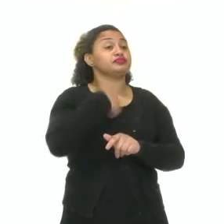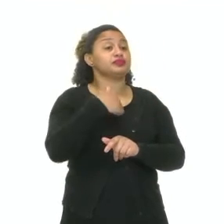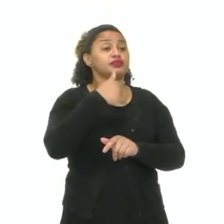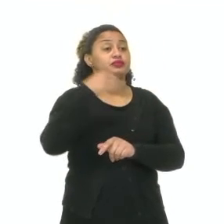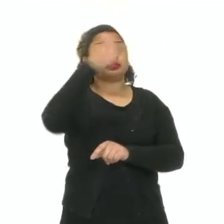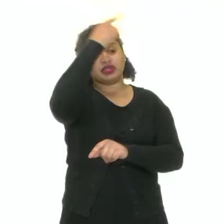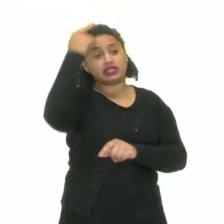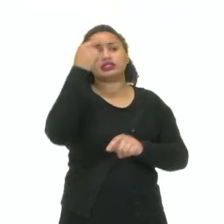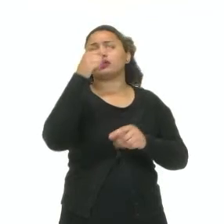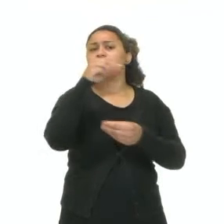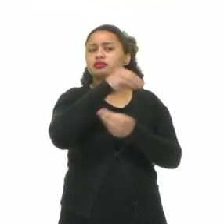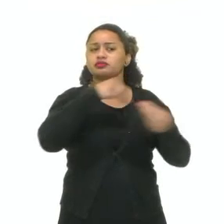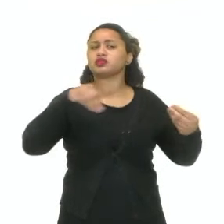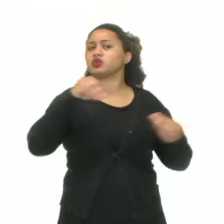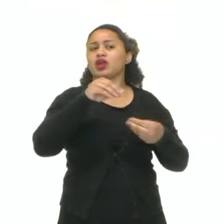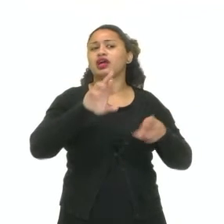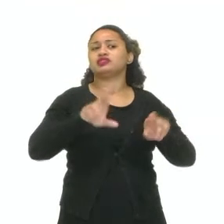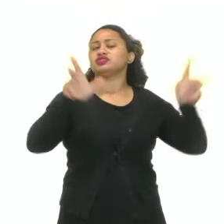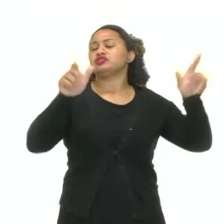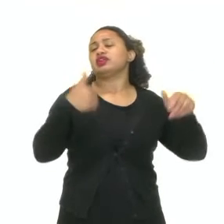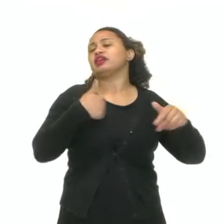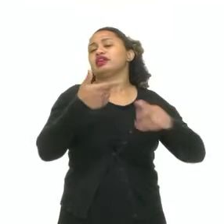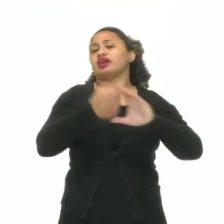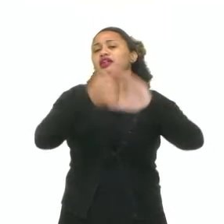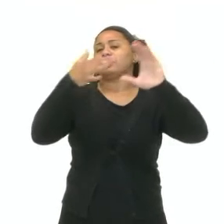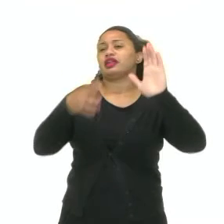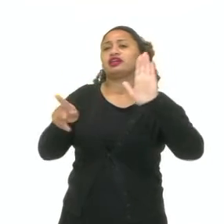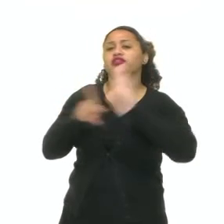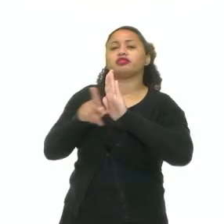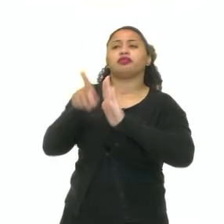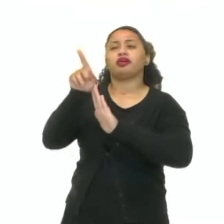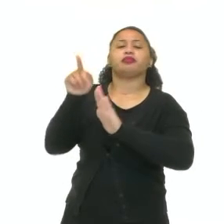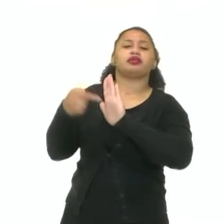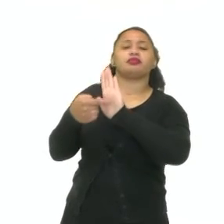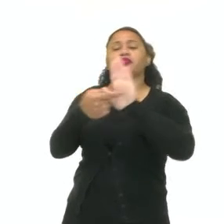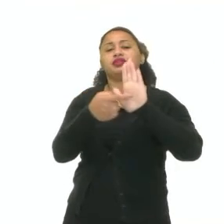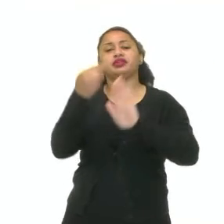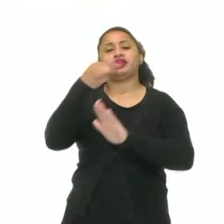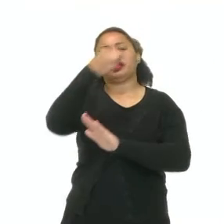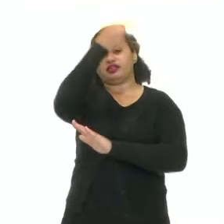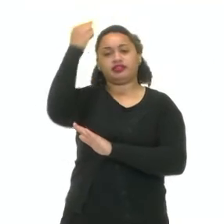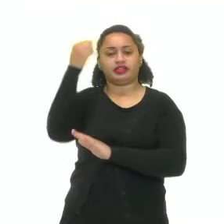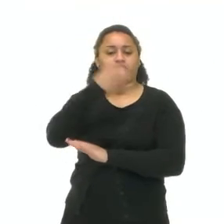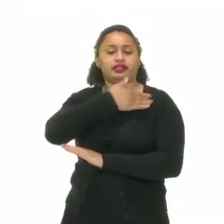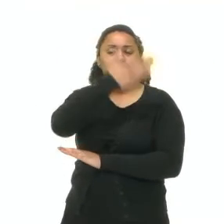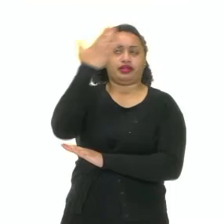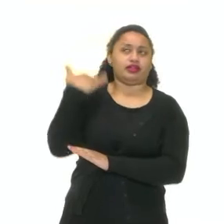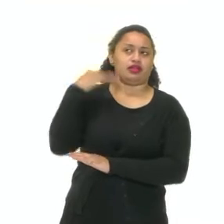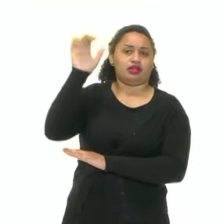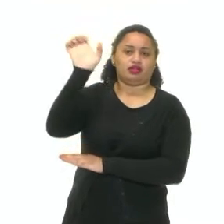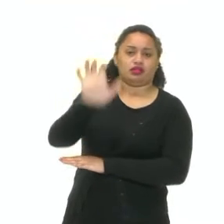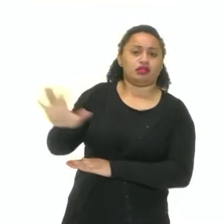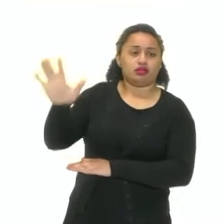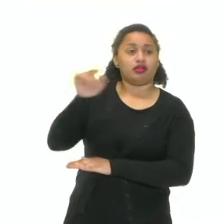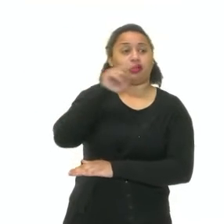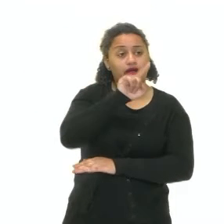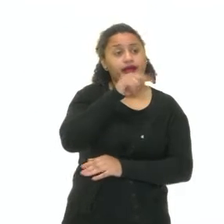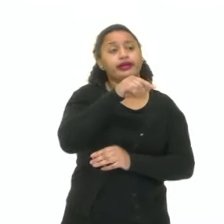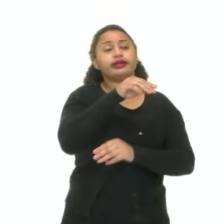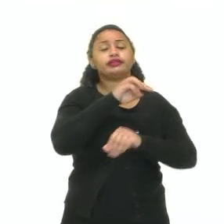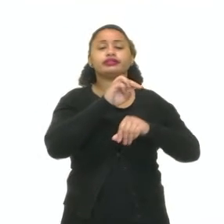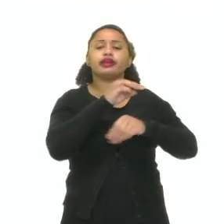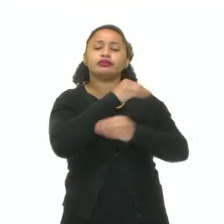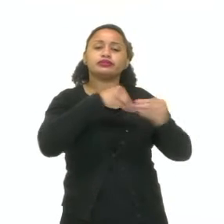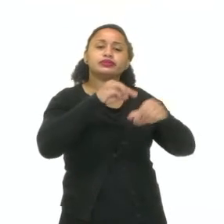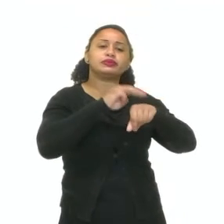mestiça, diferente daquele ideal, né, de representação da Virgem Maria europeia. Essa virgem ela é mestiça,